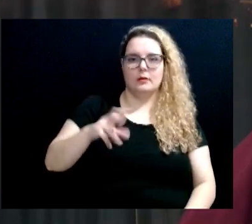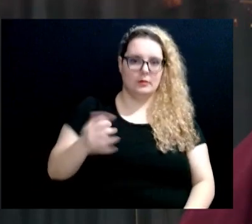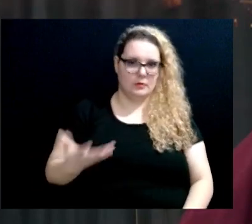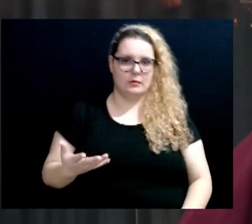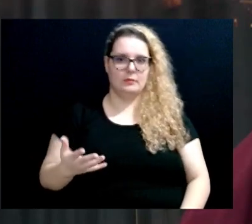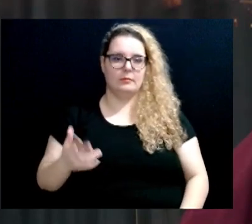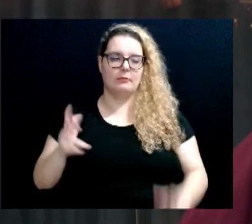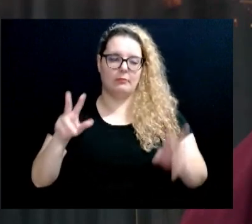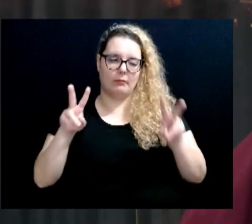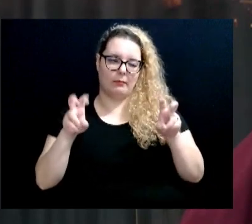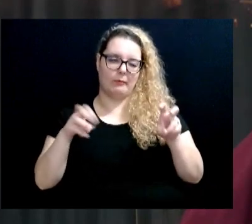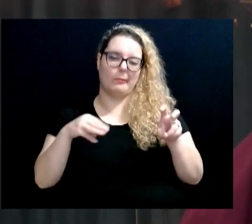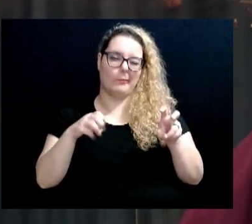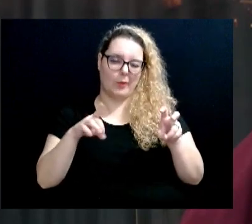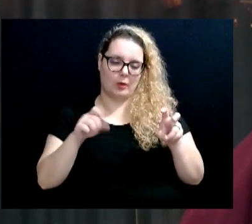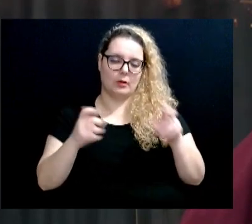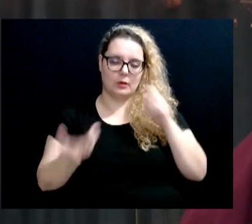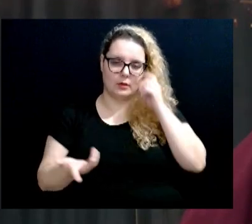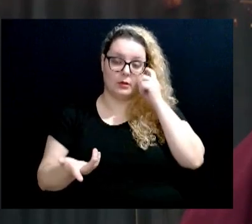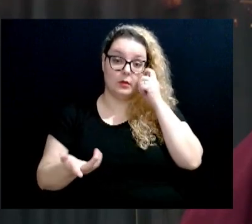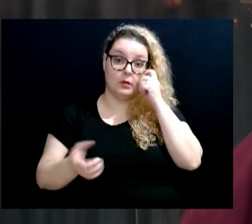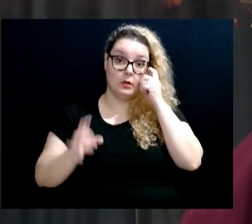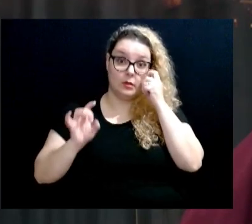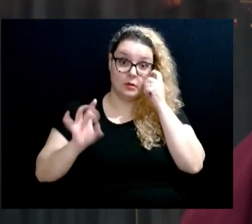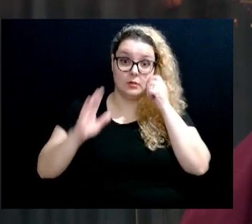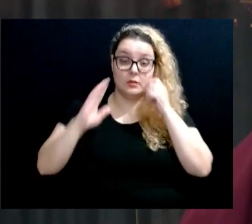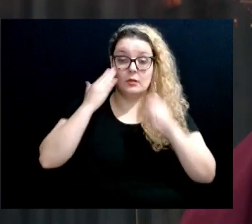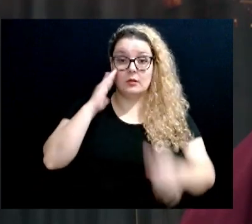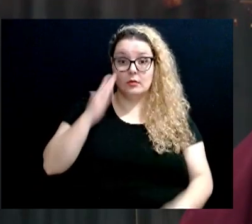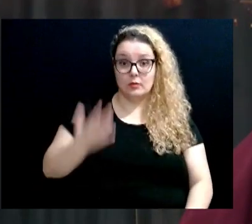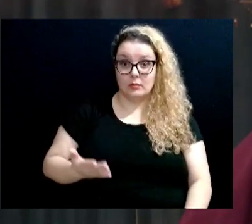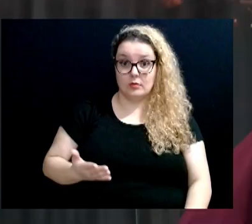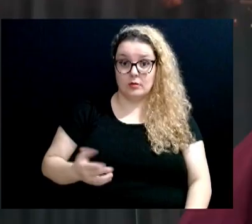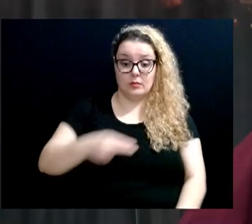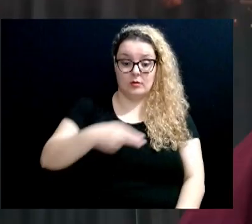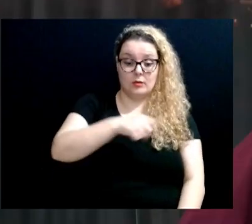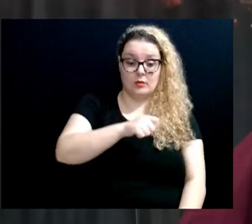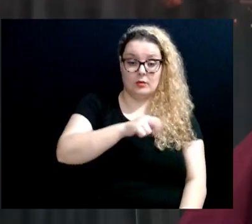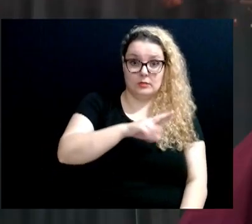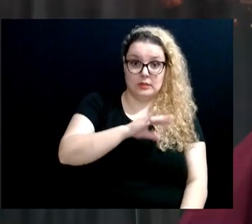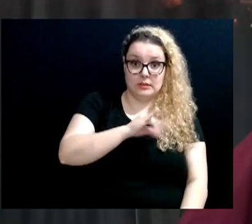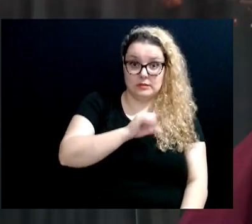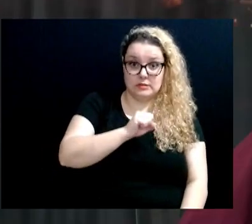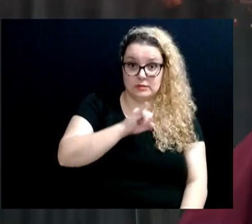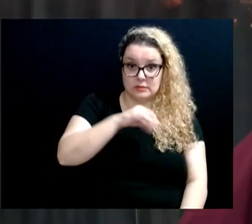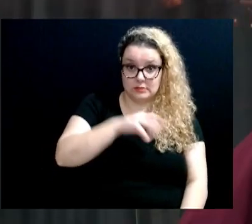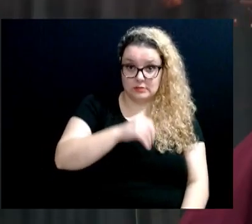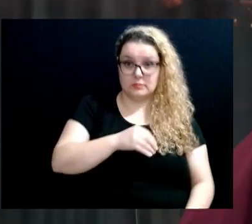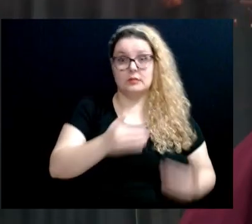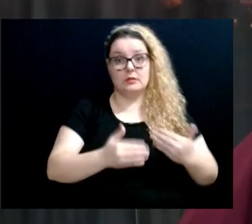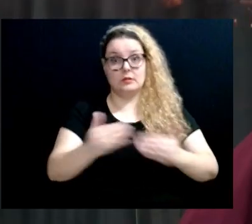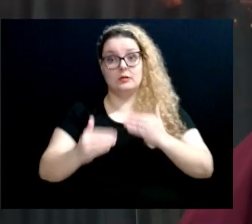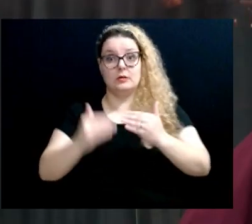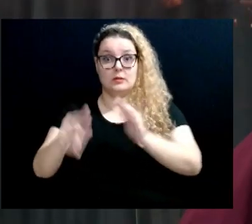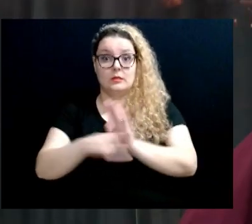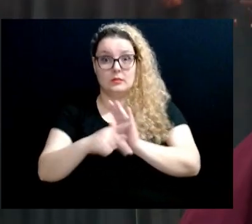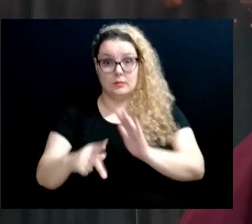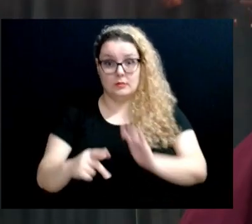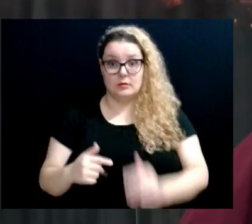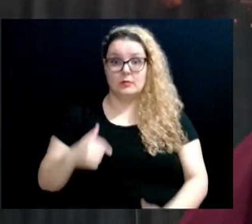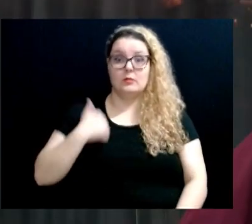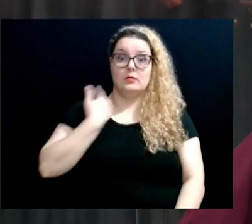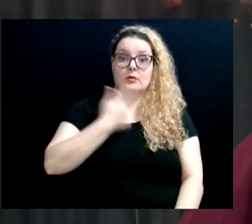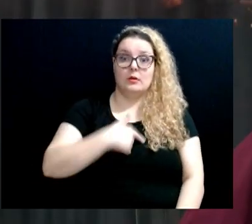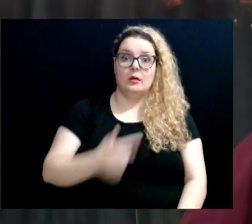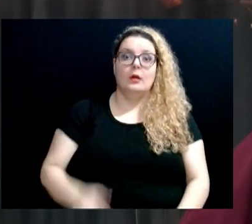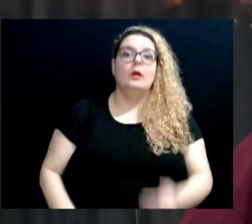né? Então é só para a gente entender que o narcisismo faz parte do processo de desenvolvimento, né? Nós passamos pela